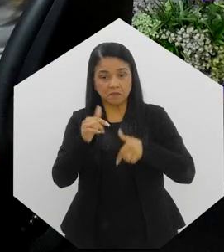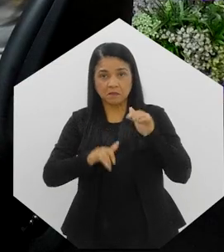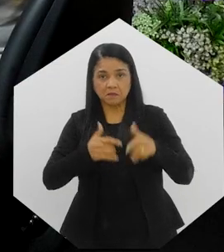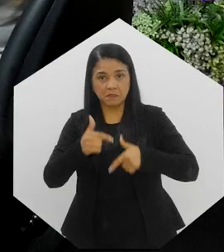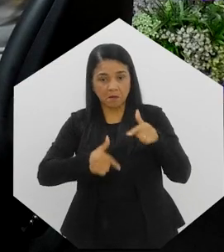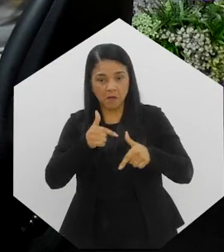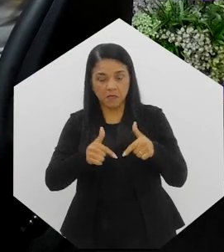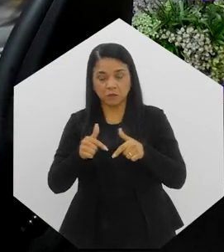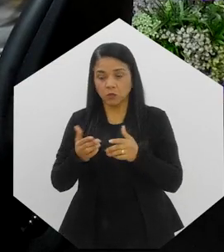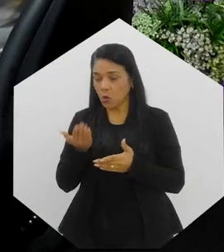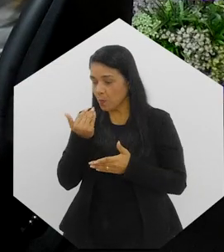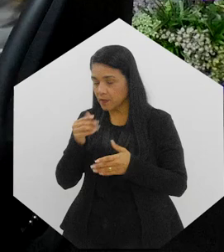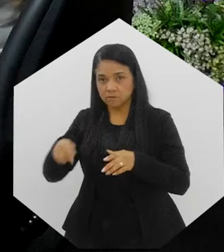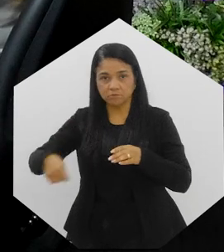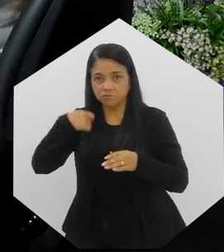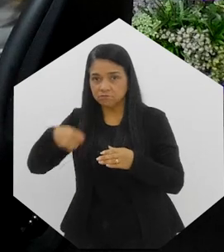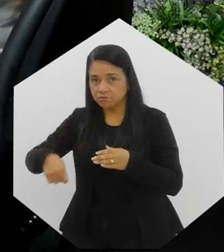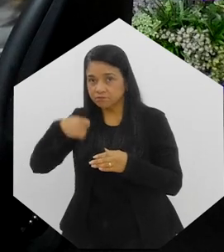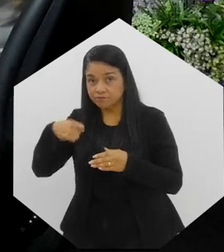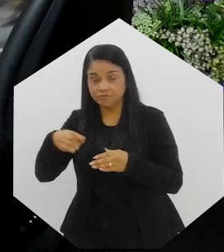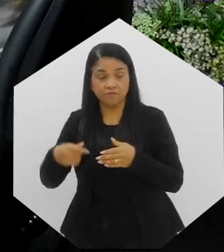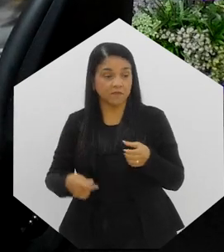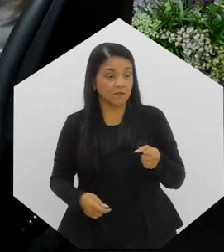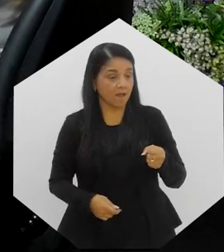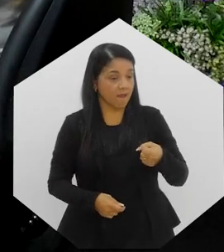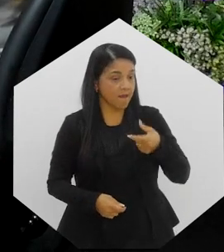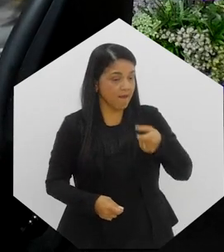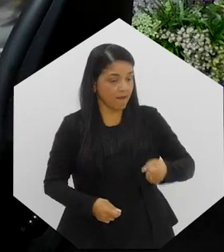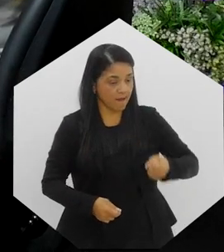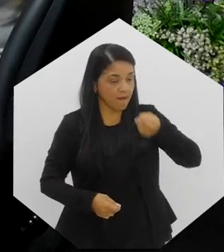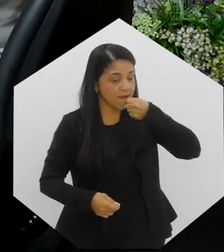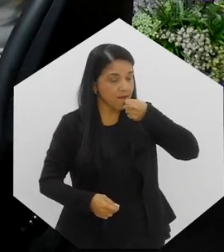Né? A água está aqui.